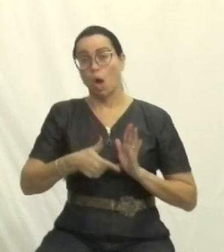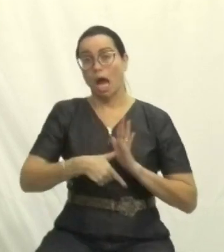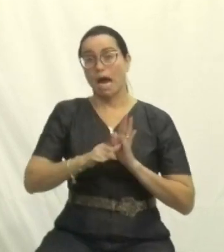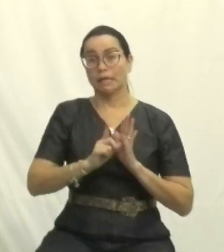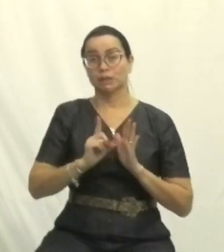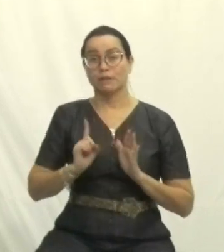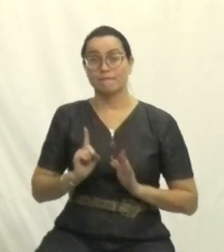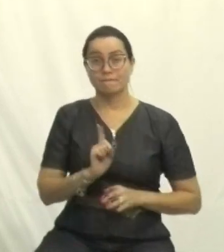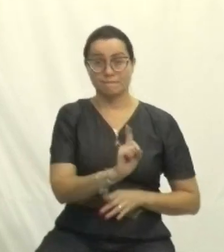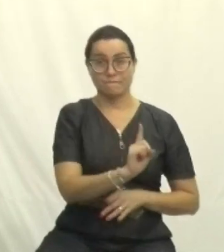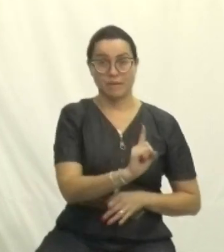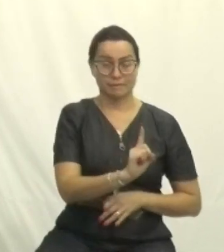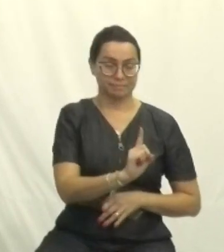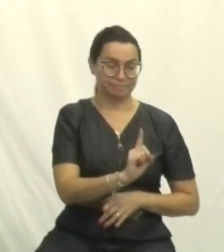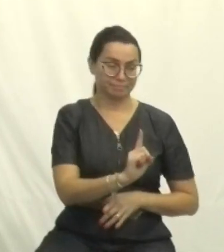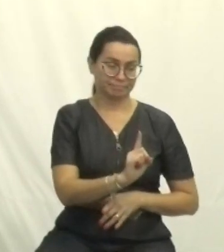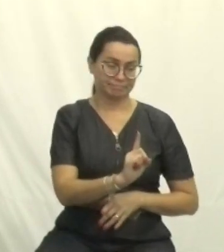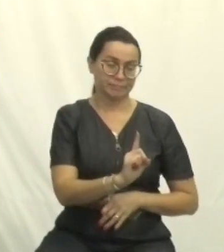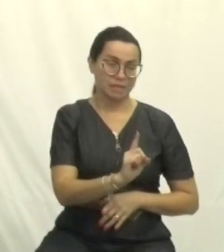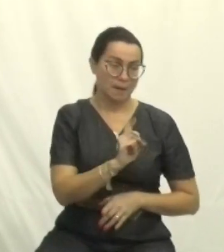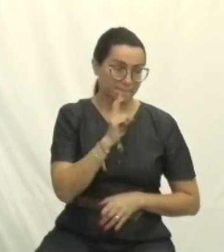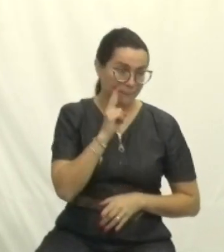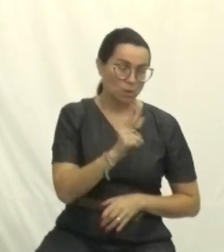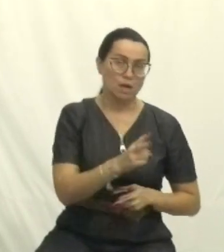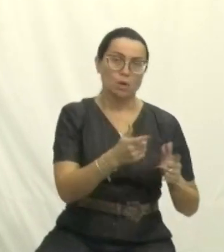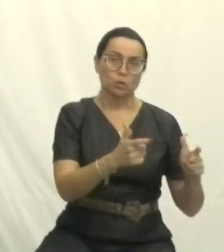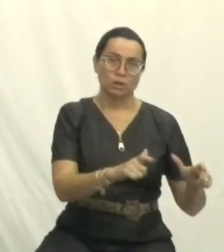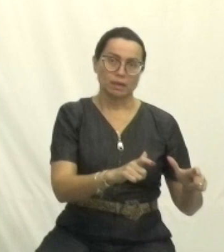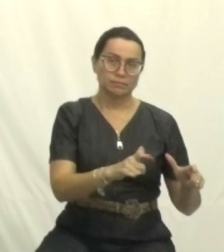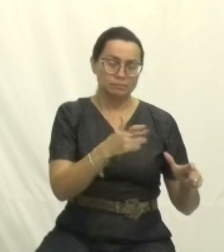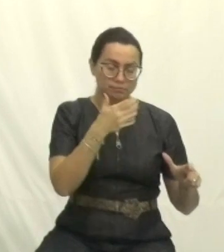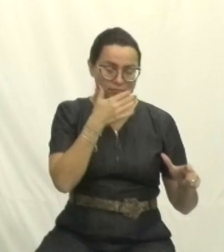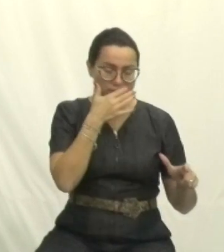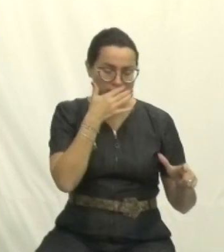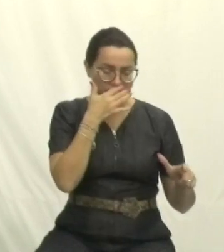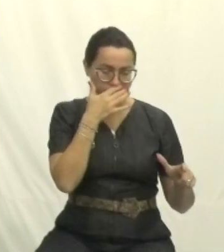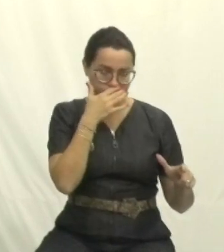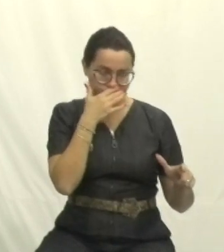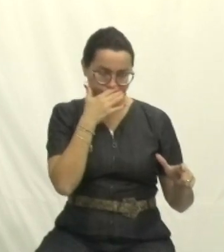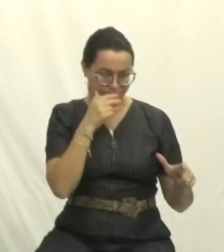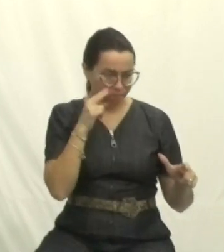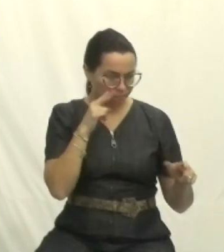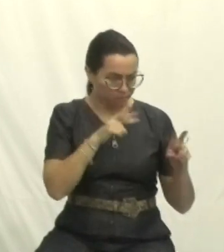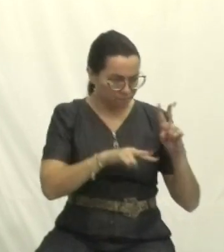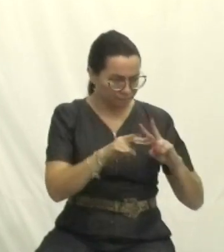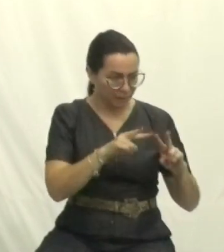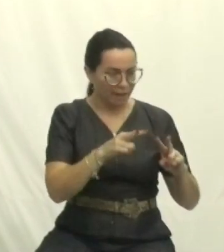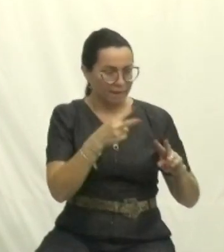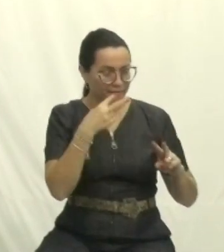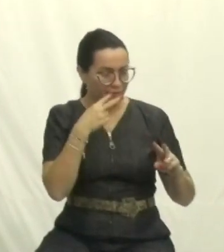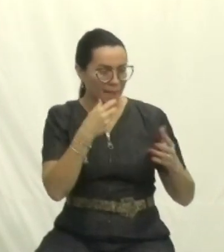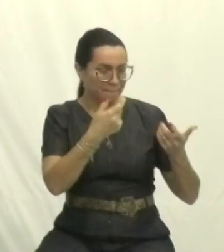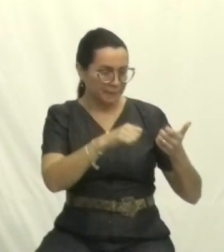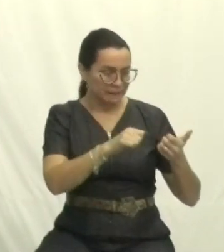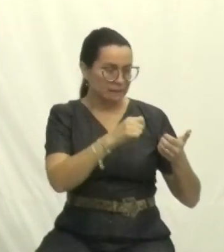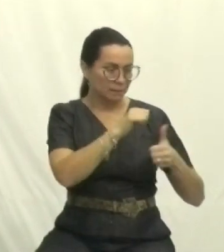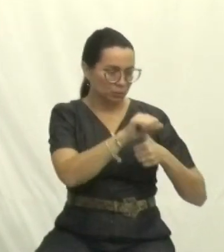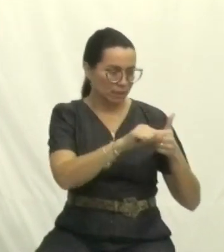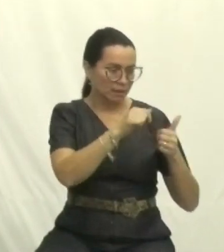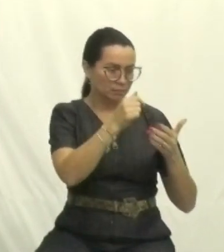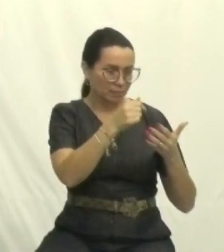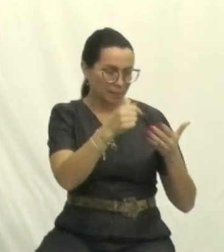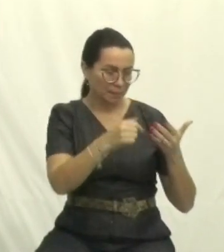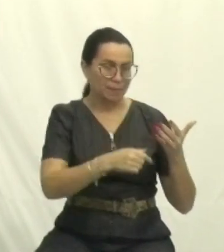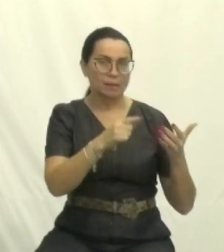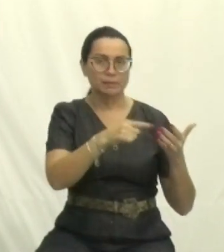locais, a gente não conseguiu chegar no... Ah, não, esse realmente é o fator responsável, é o principal fator por essa grande